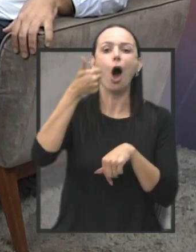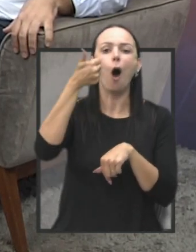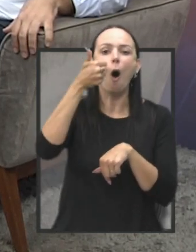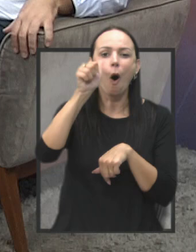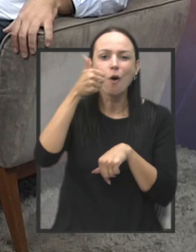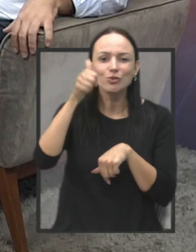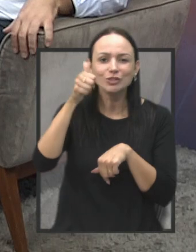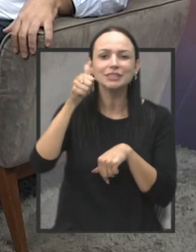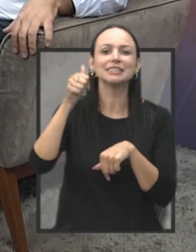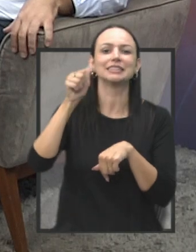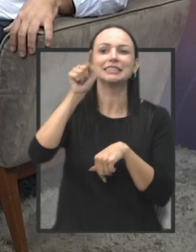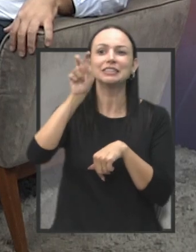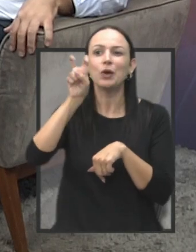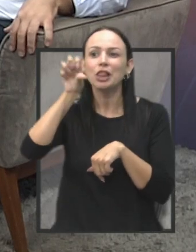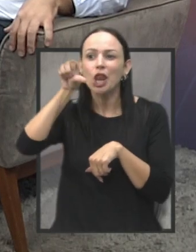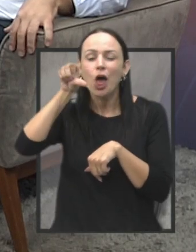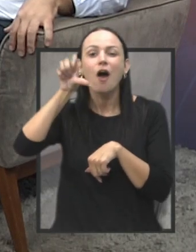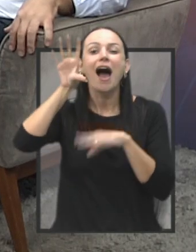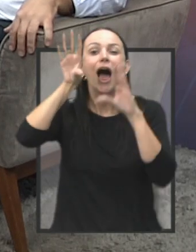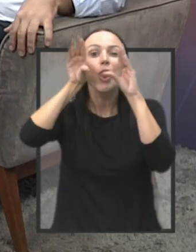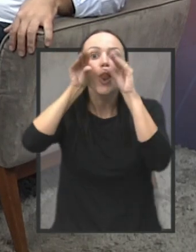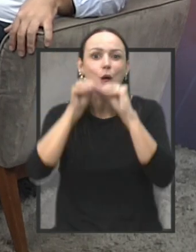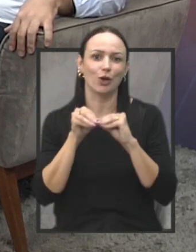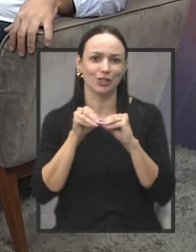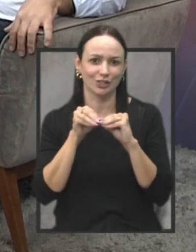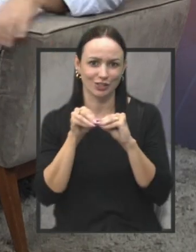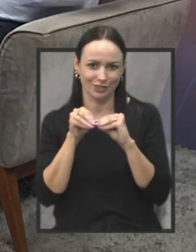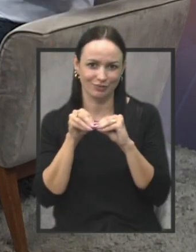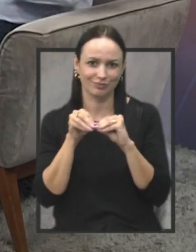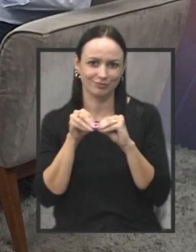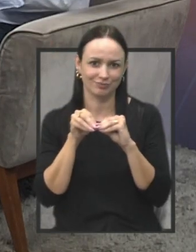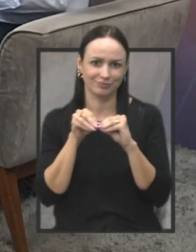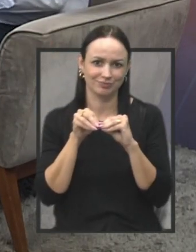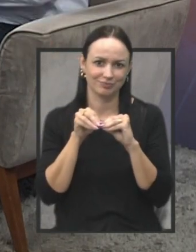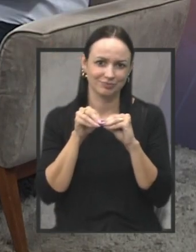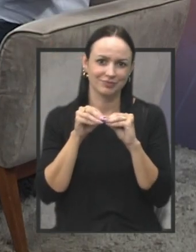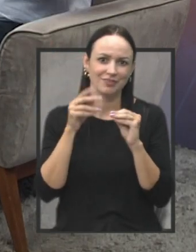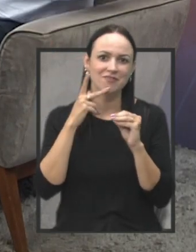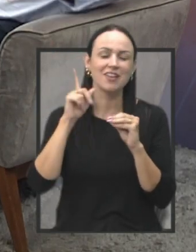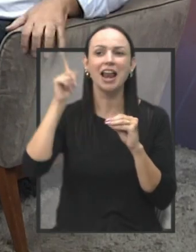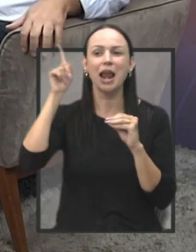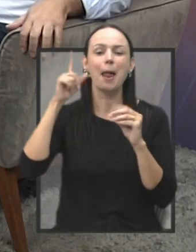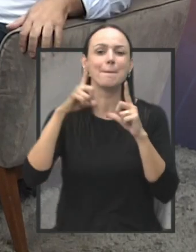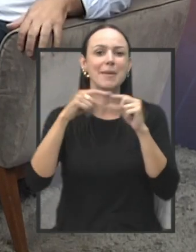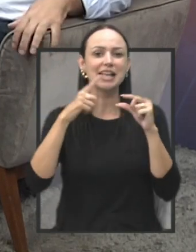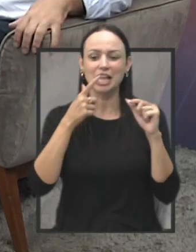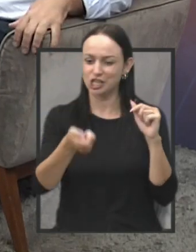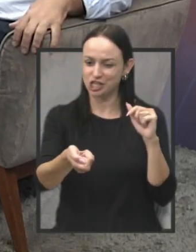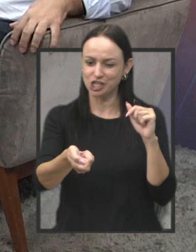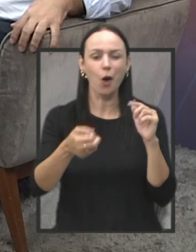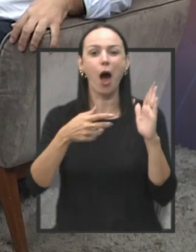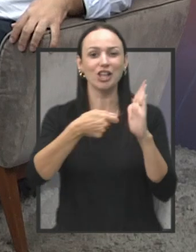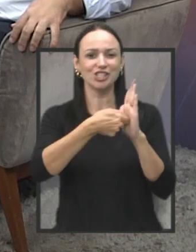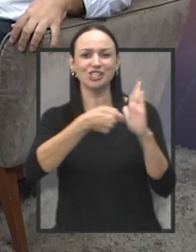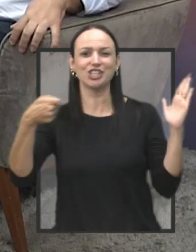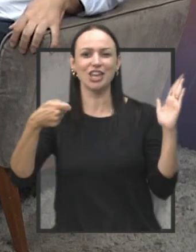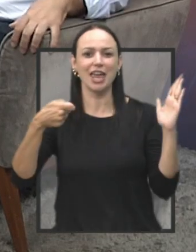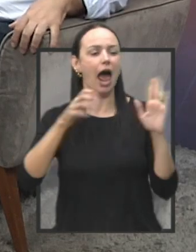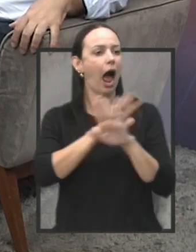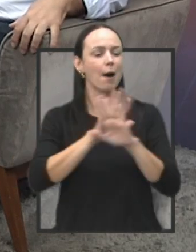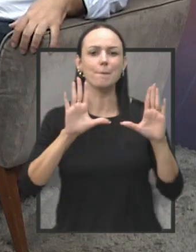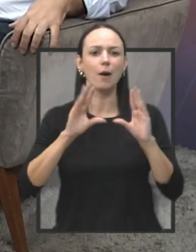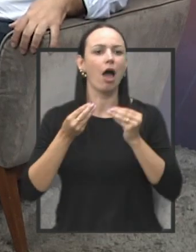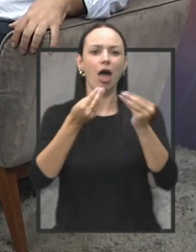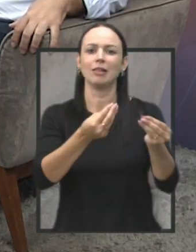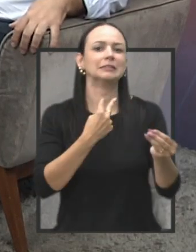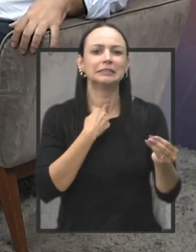Passou daí, já não... Passou daí, como diz um cliente, ele tira da tomada lá em Brasília, aí não tem mais como entregar a declaração de imposto de renda. Não